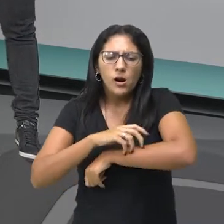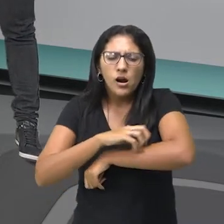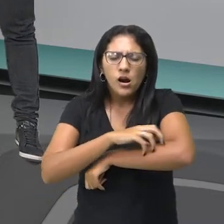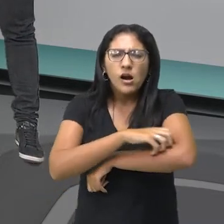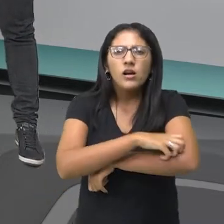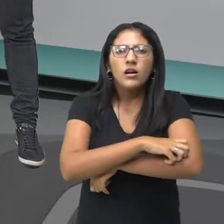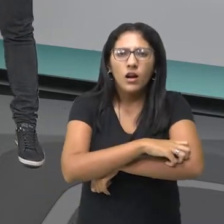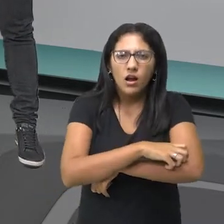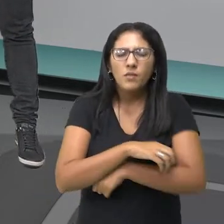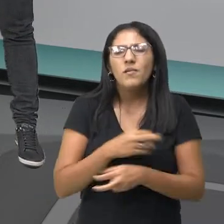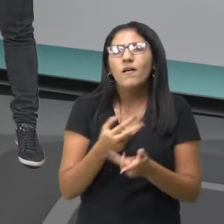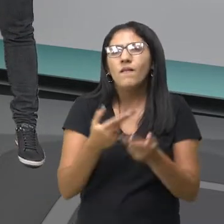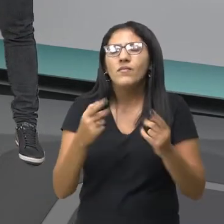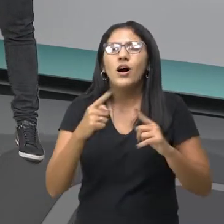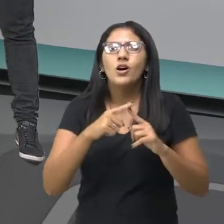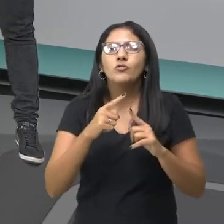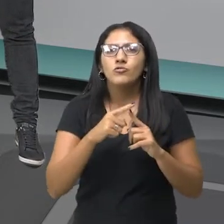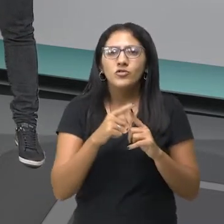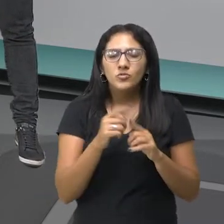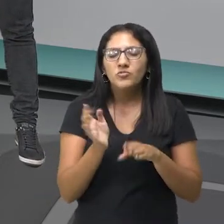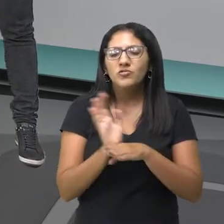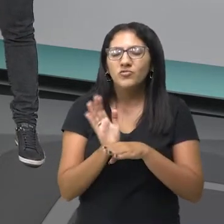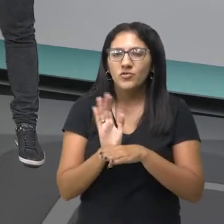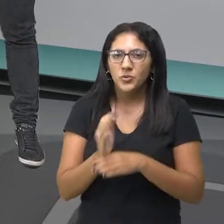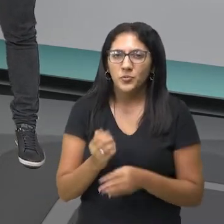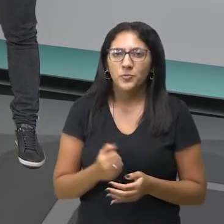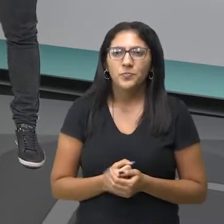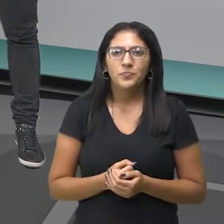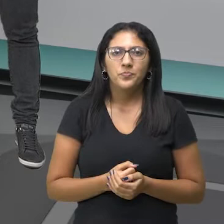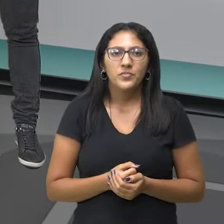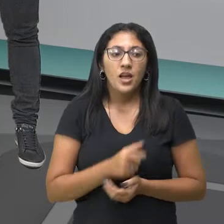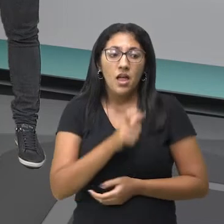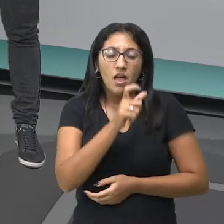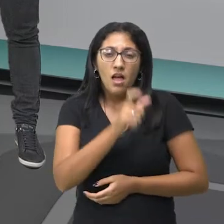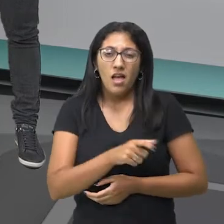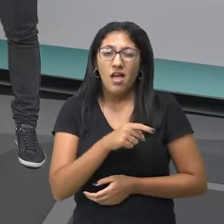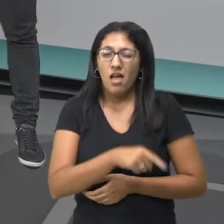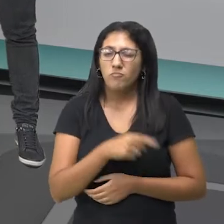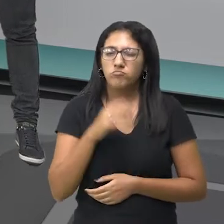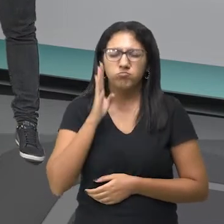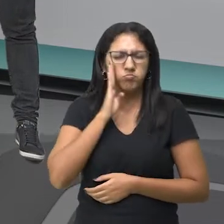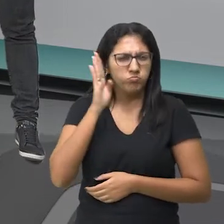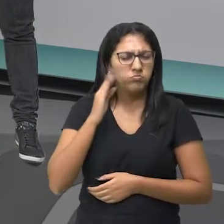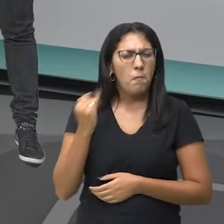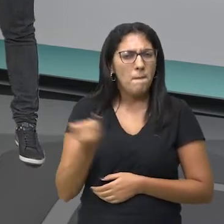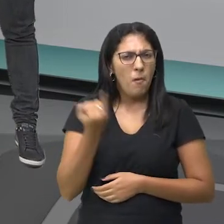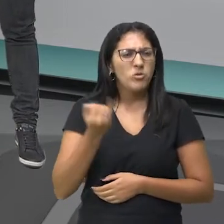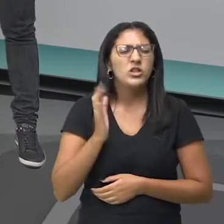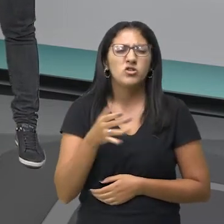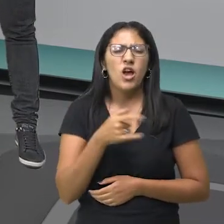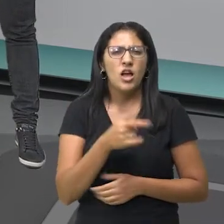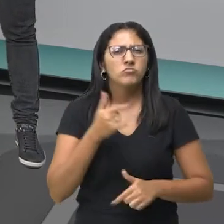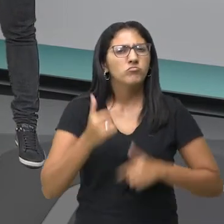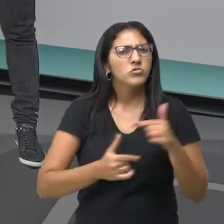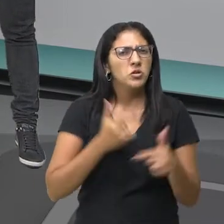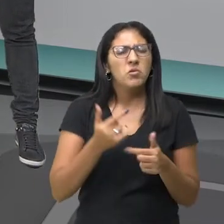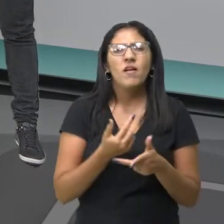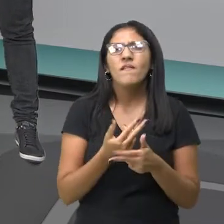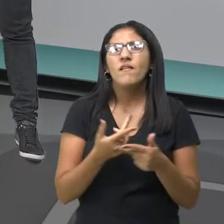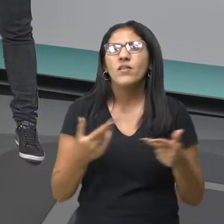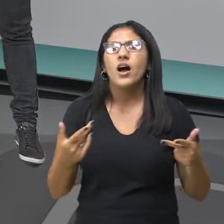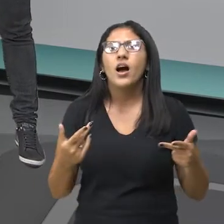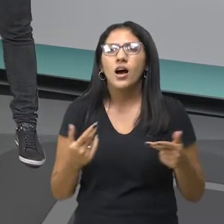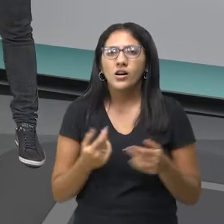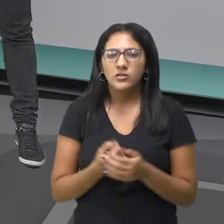e insetos para produções de Hollywood. O cara é uma lenda e já trabalhou em centenas de filmes, como